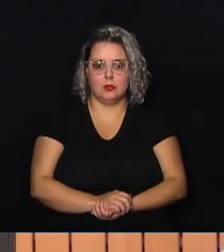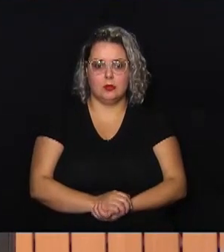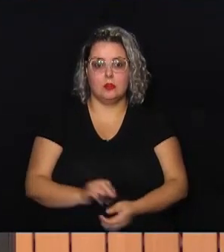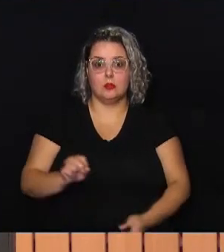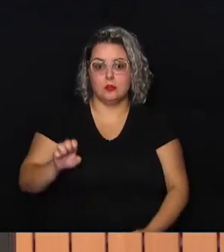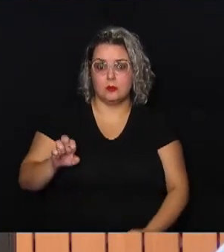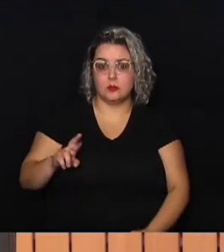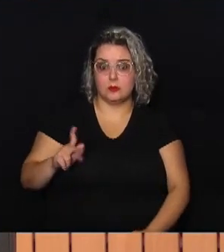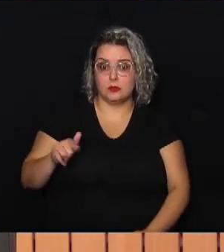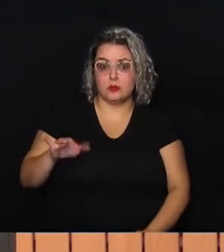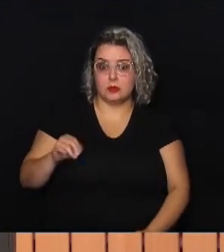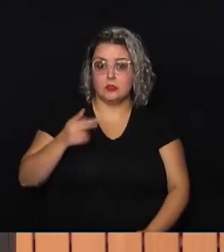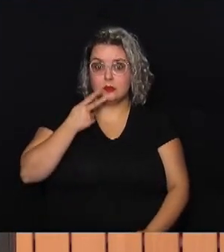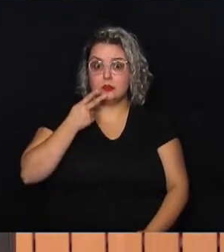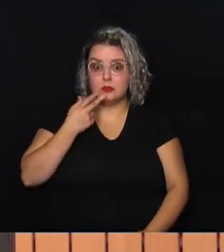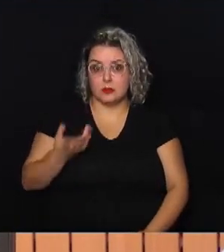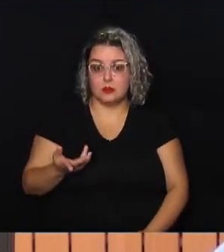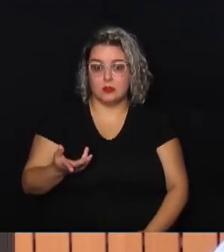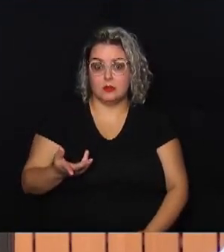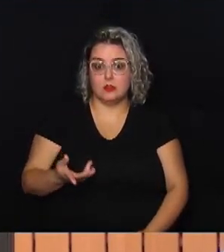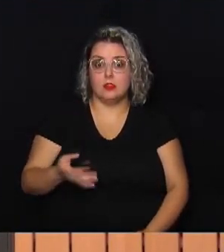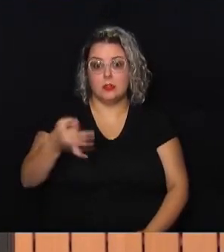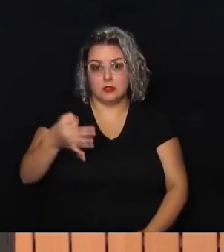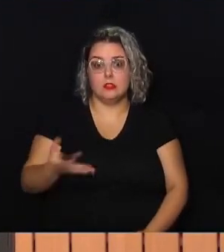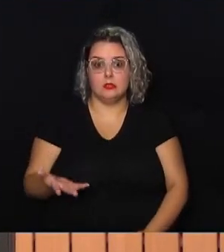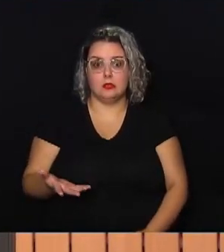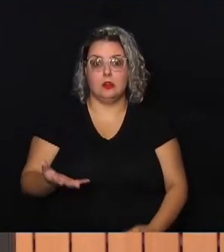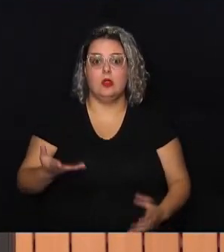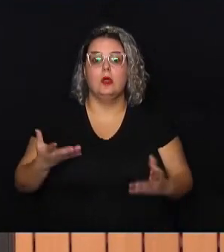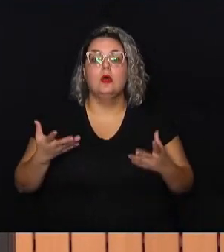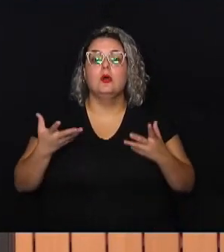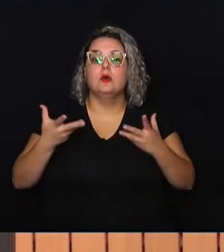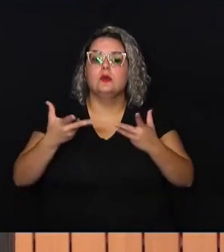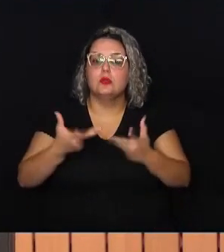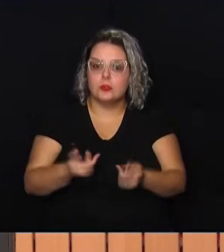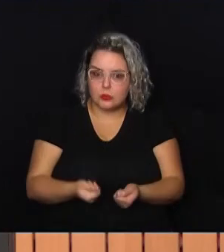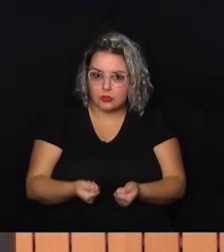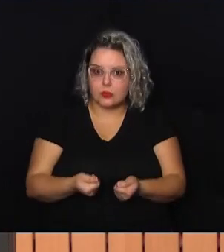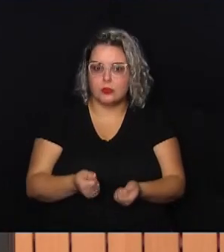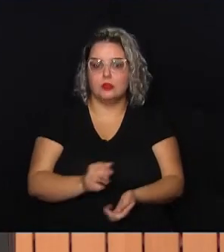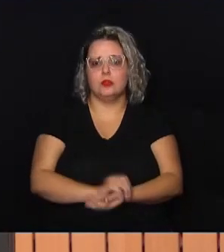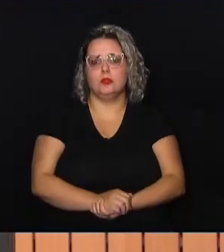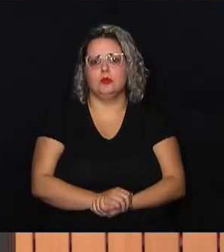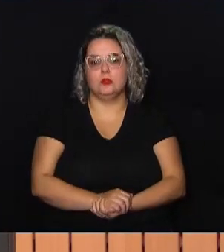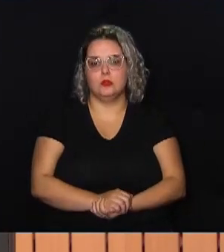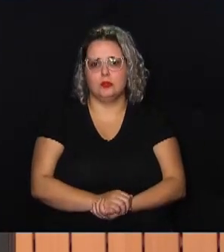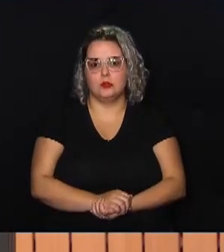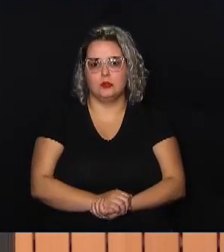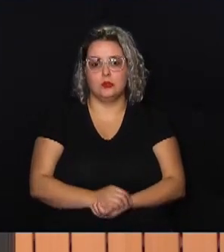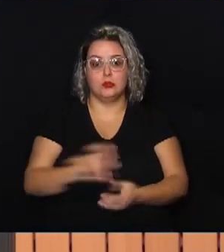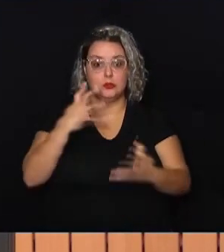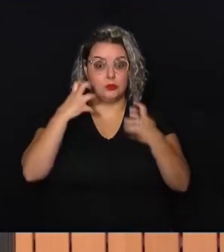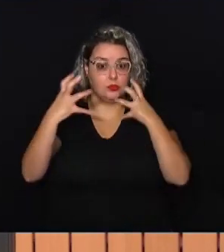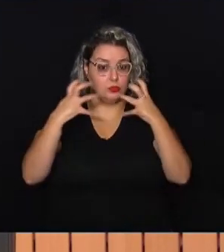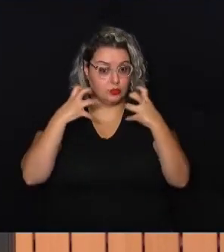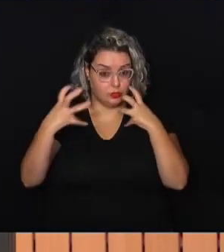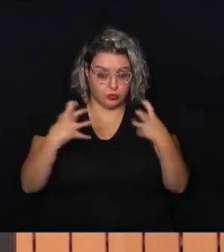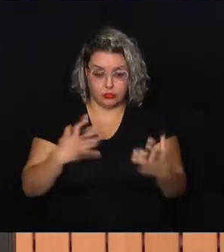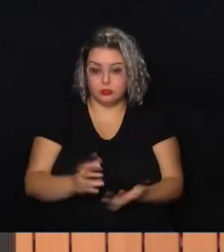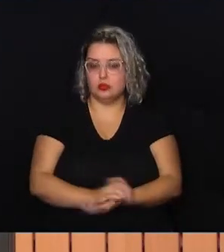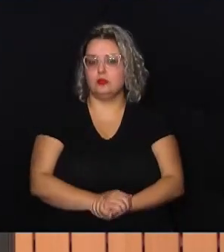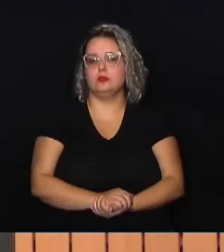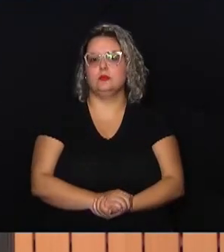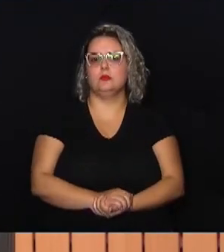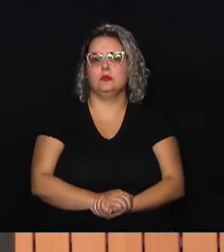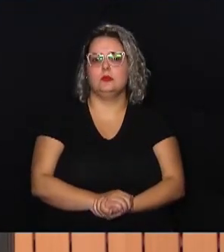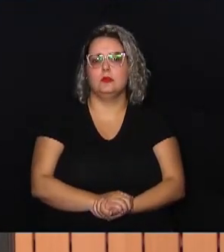falou é exatamente isso. Acho que está todo mundo, do ponto de vista, estressado. No